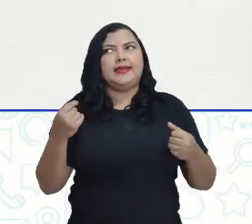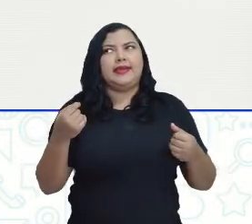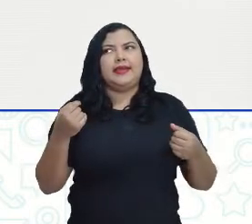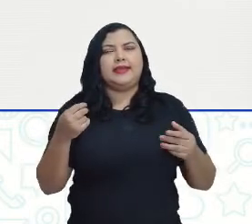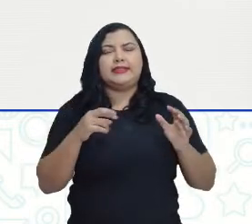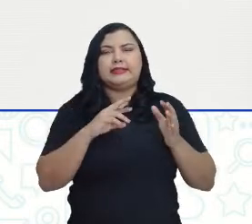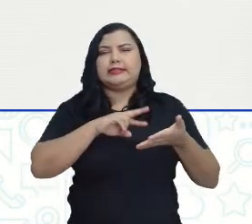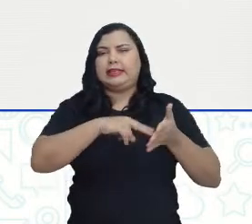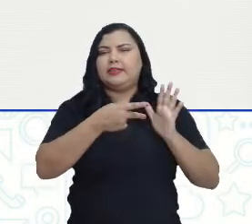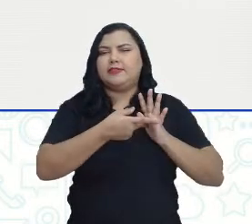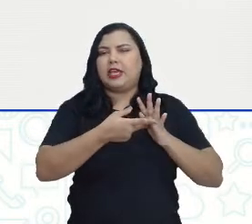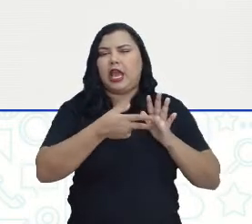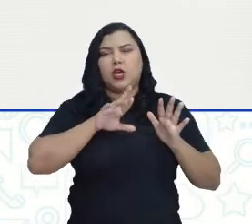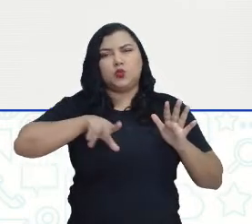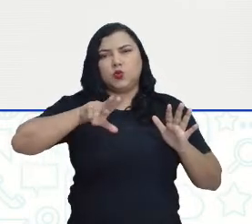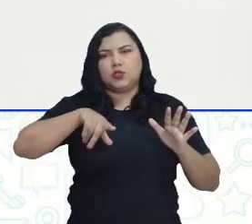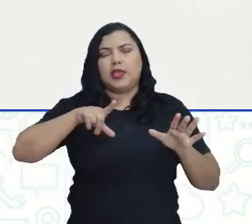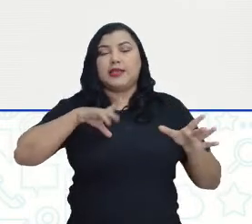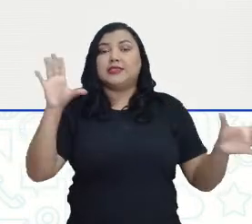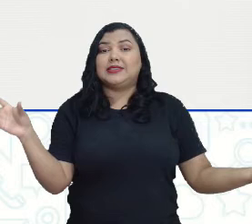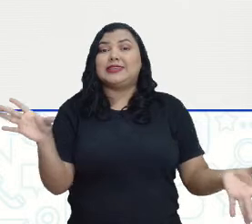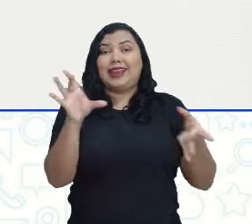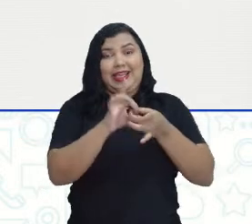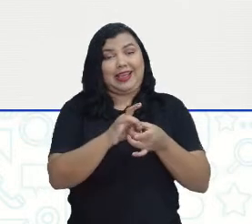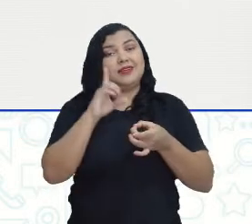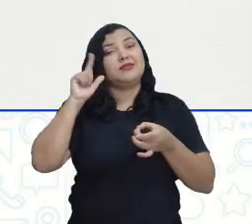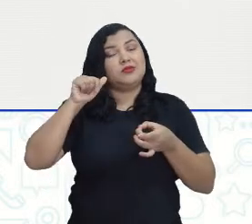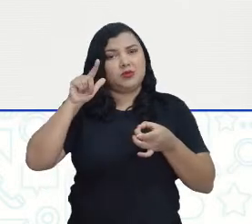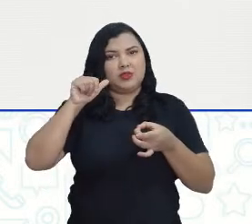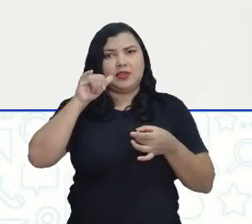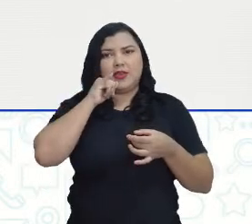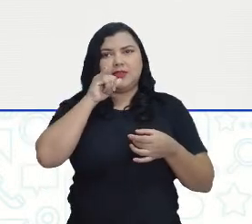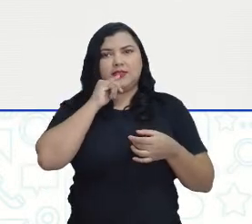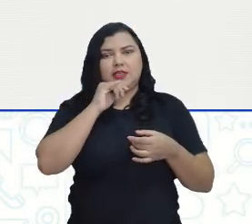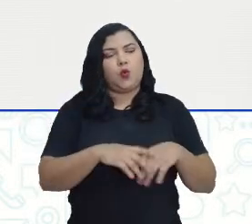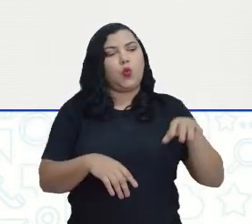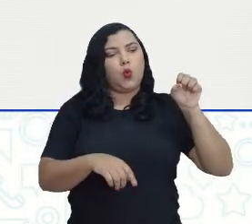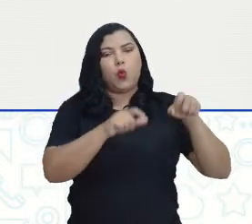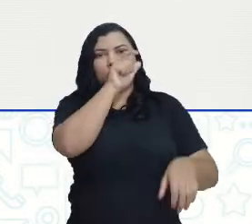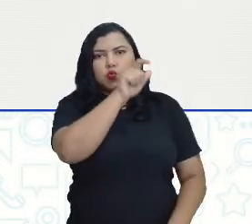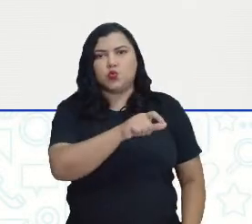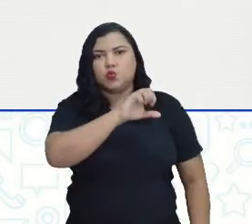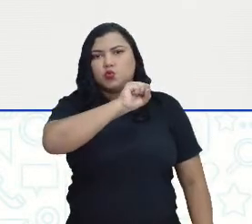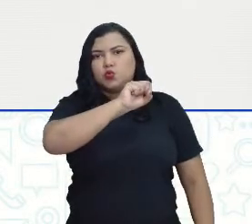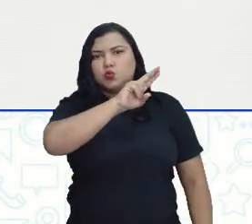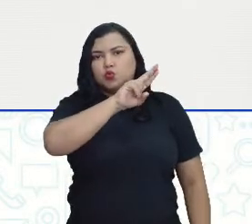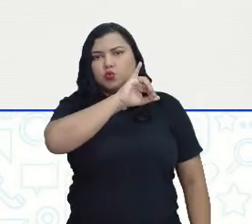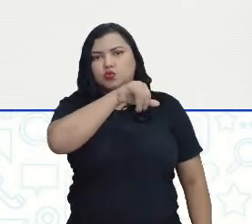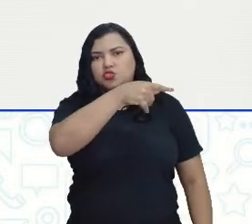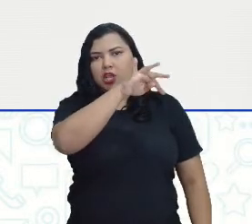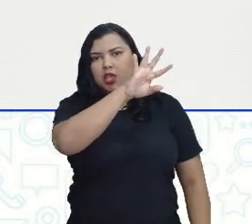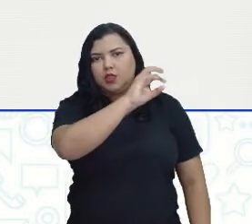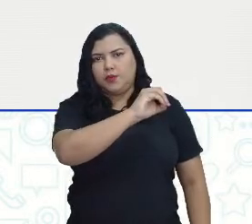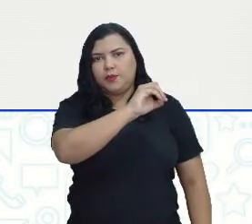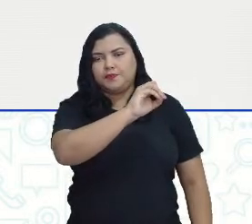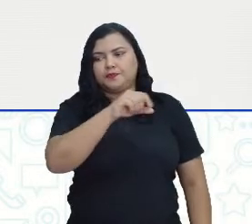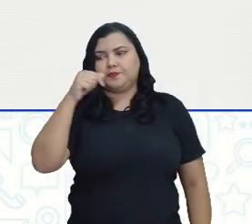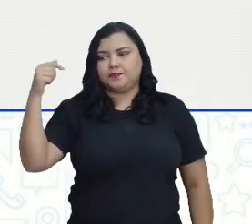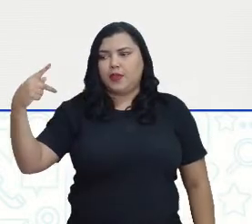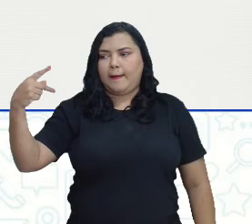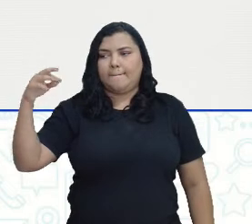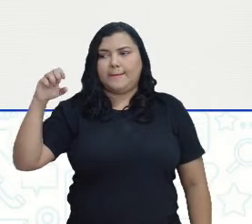dizer? O verbo serve de elo entre sujeito e o predicativo. Vai fazer só essa ponte entre